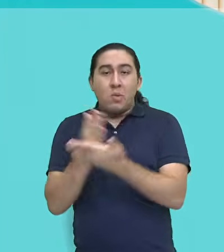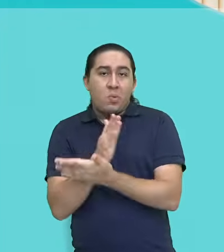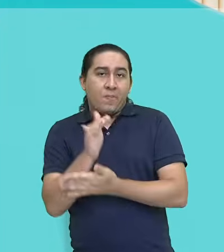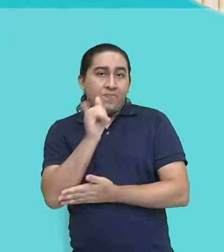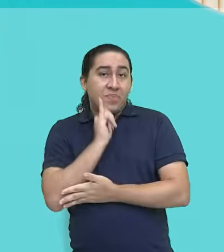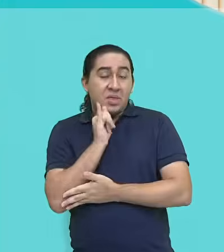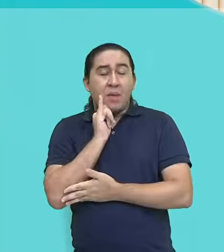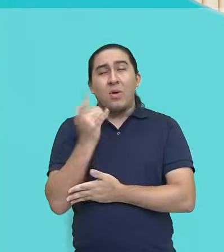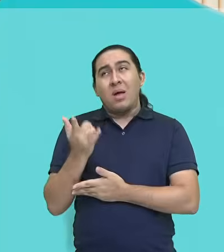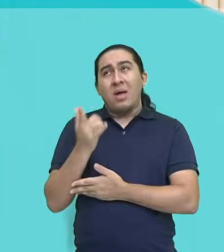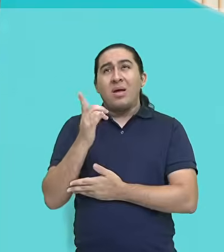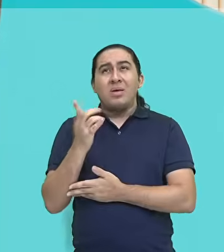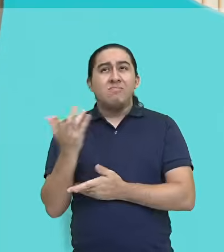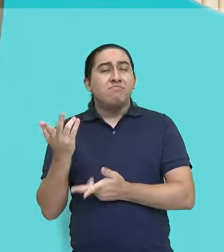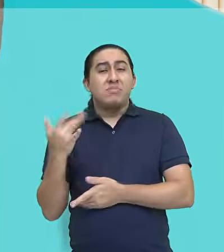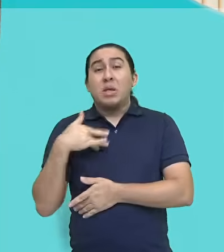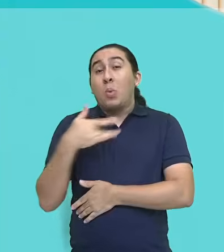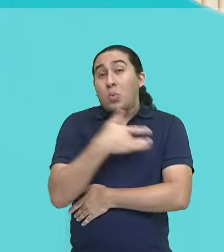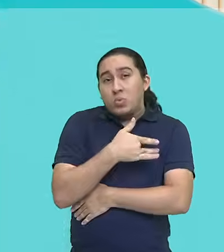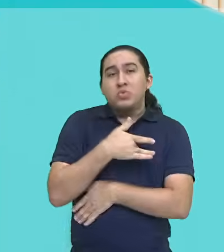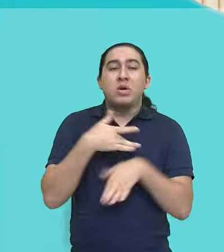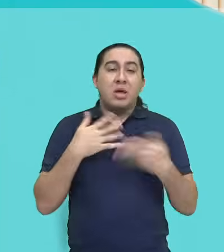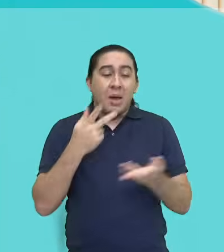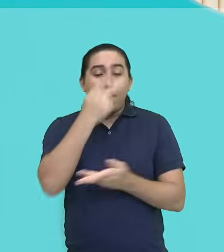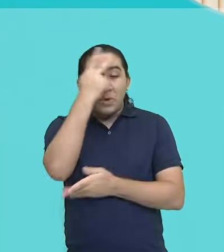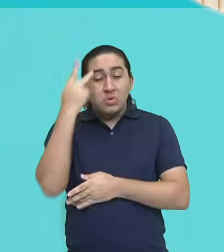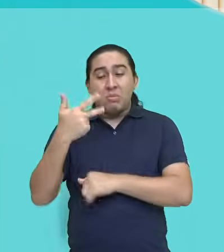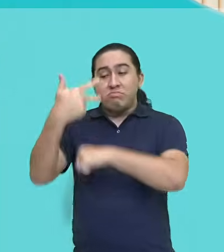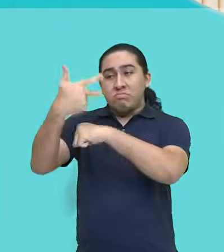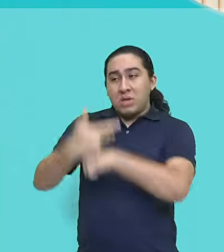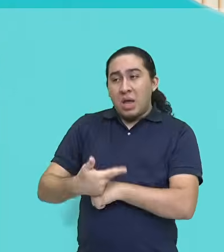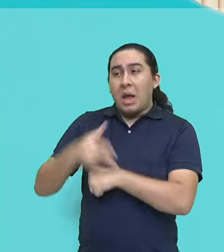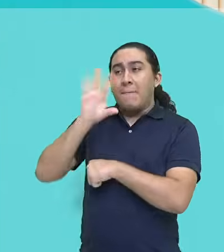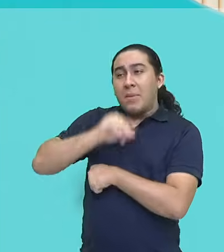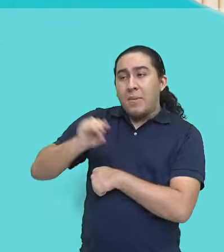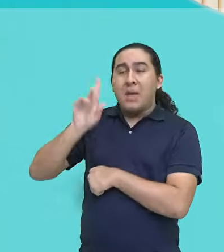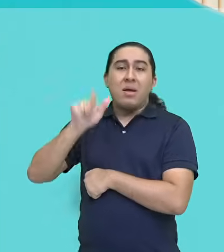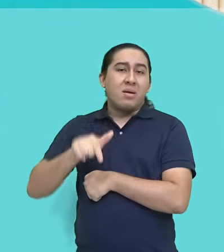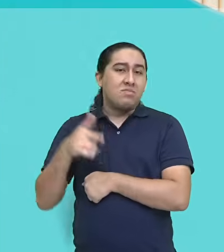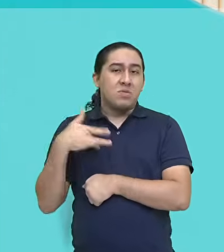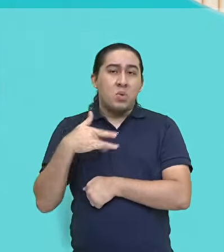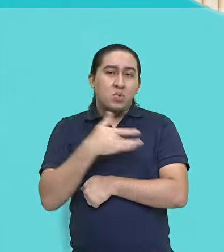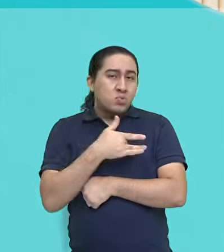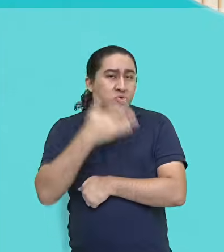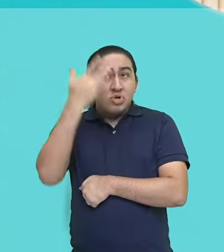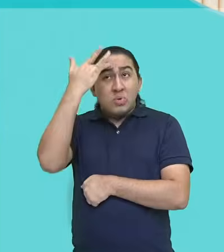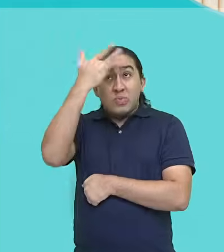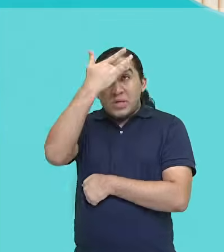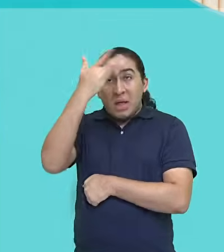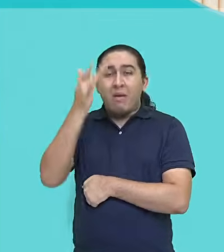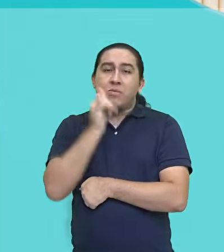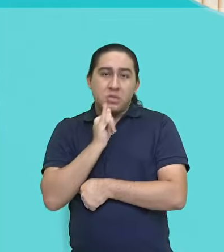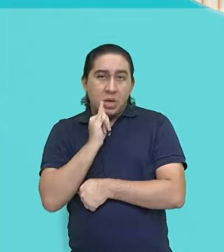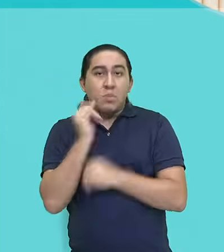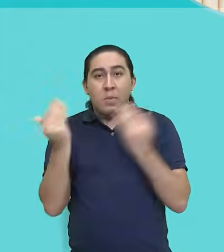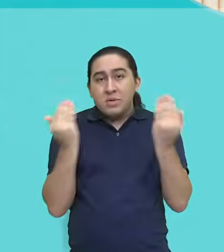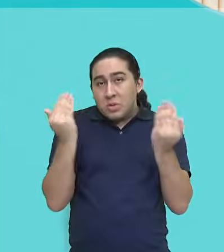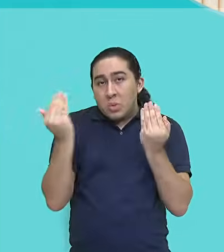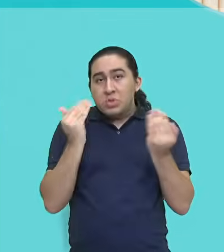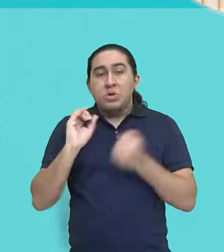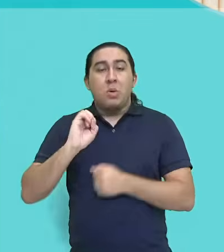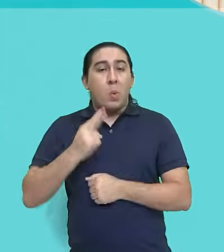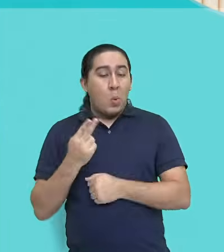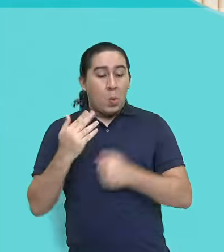o nicho seja saúde. Aí a pessoa pode falar de saúde mental, no caso, os psicólogos. Podem falar de